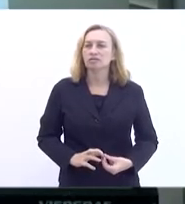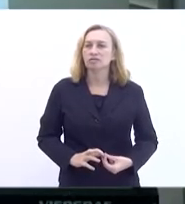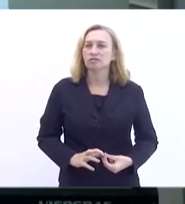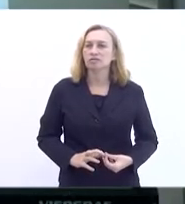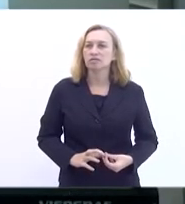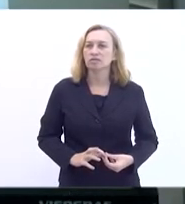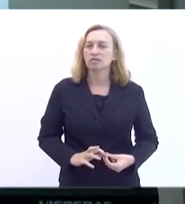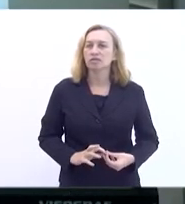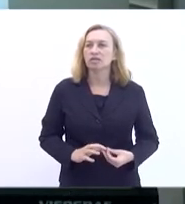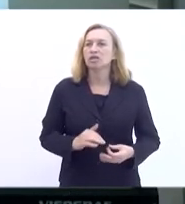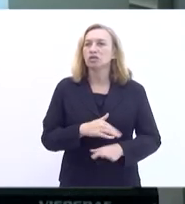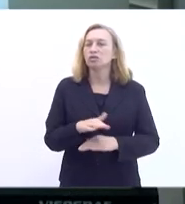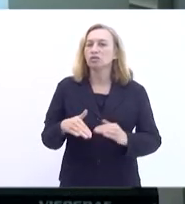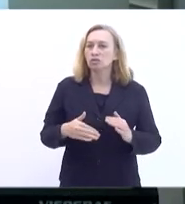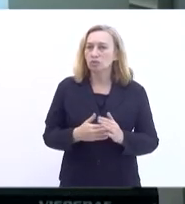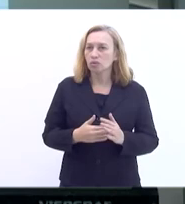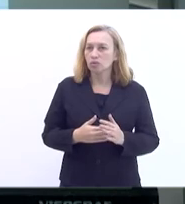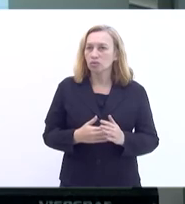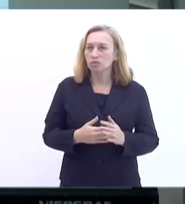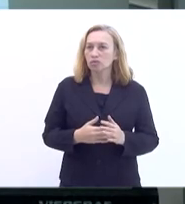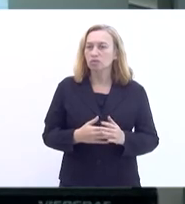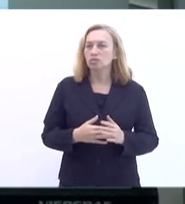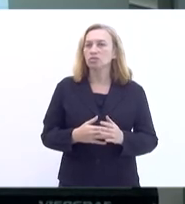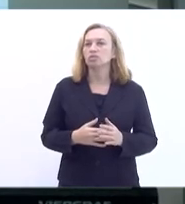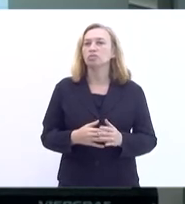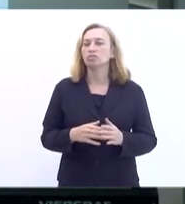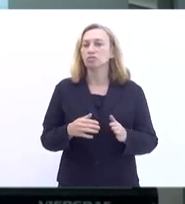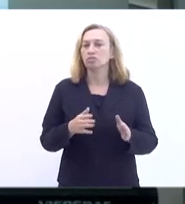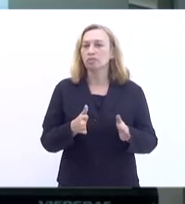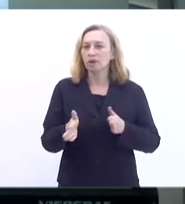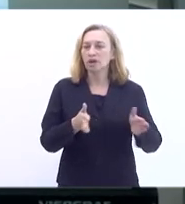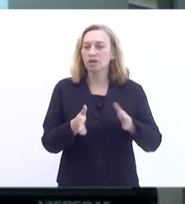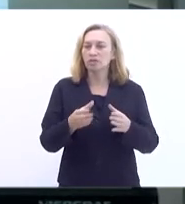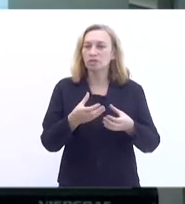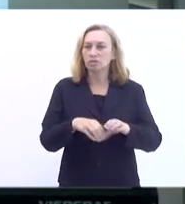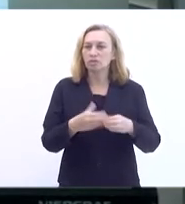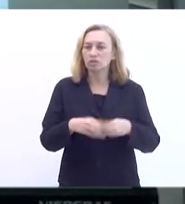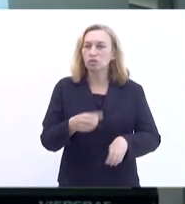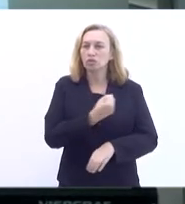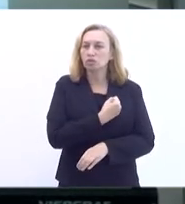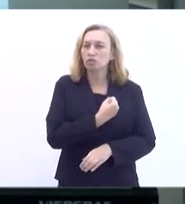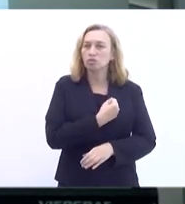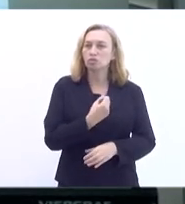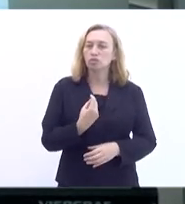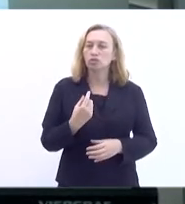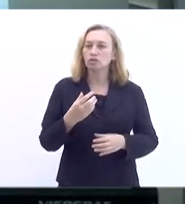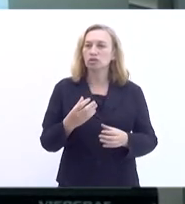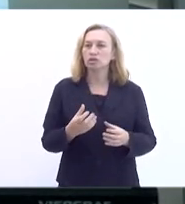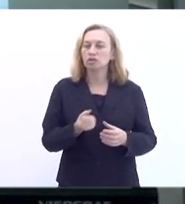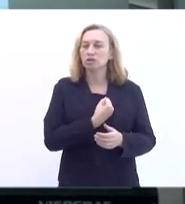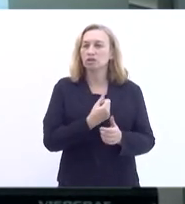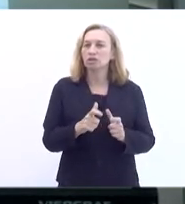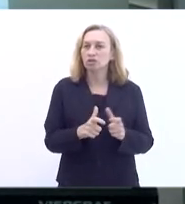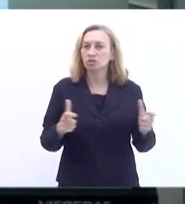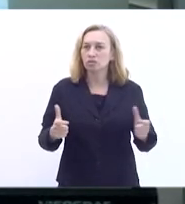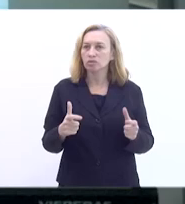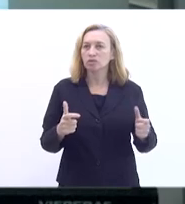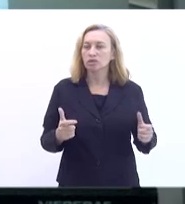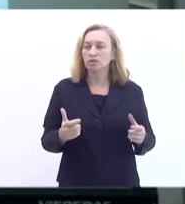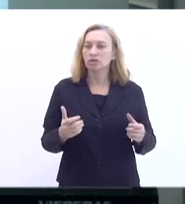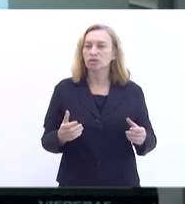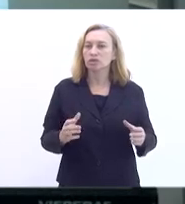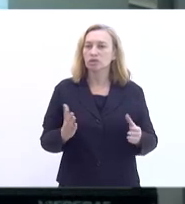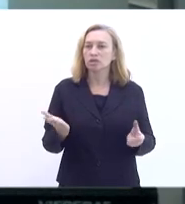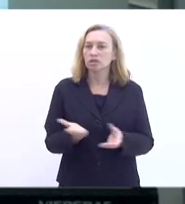em todas as entradas aqui do concurso tivemos um grande número de ações judiciais vamos ver se eu tô na frente da